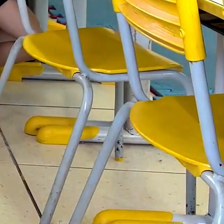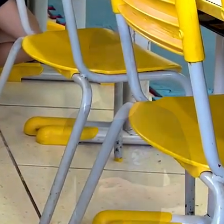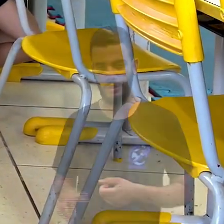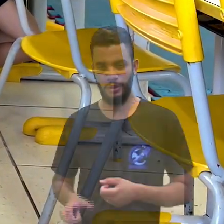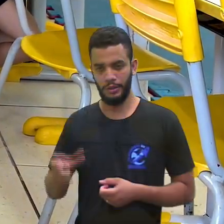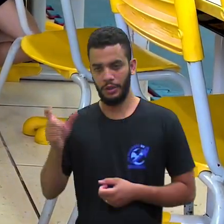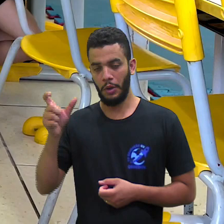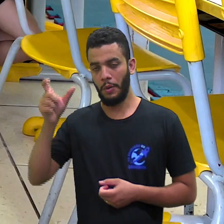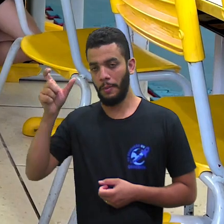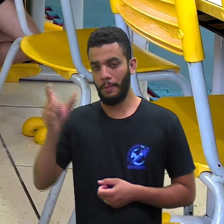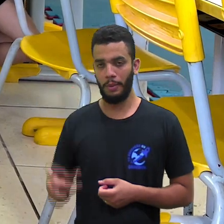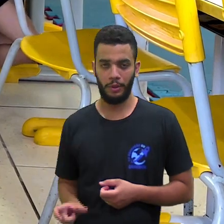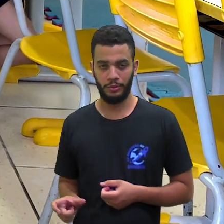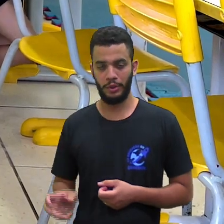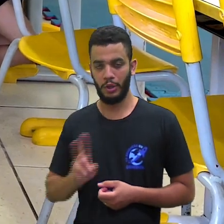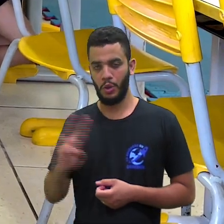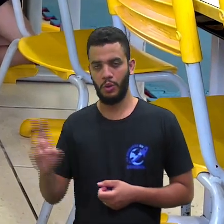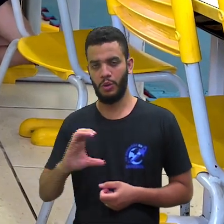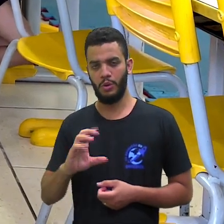Cuca.